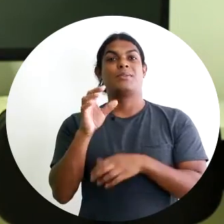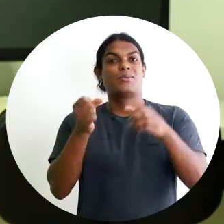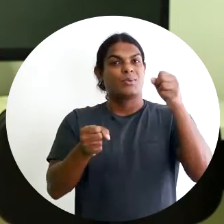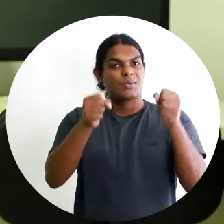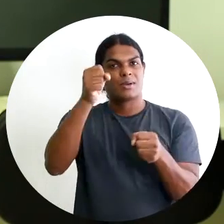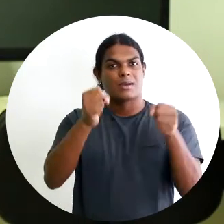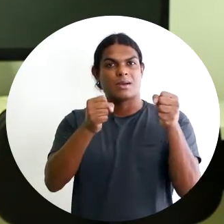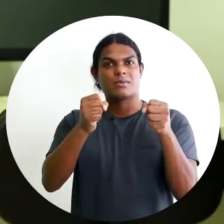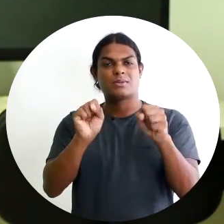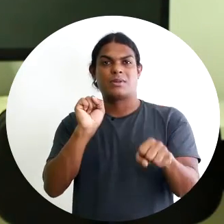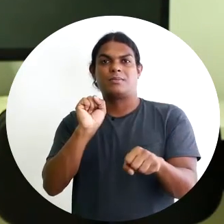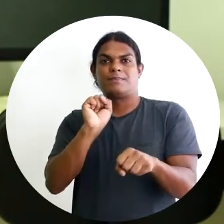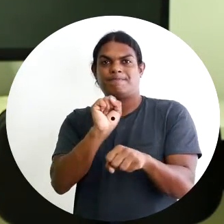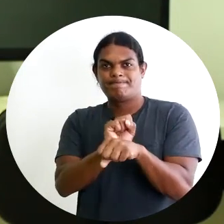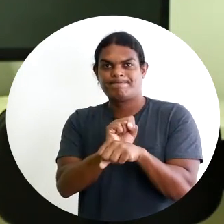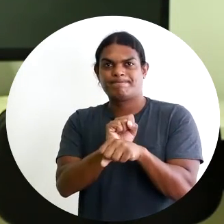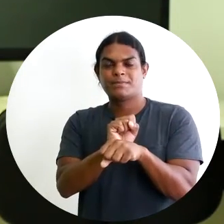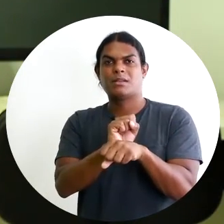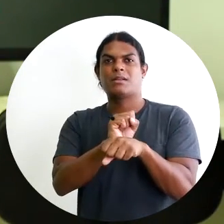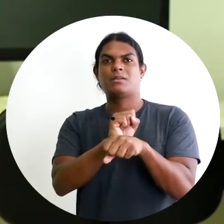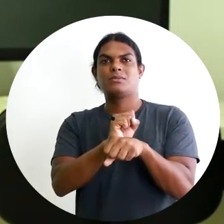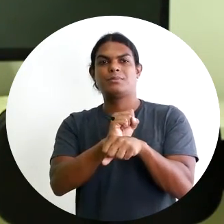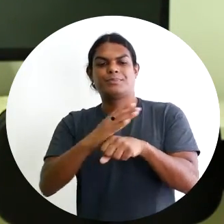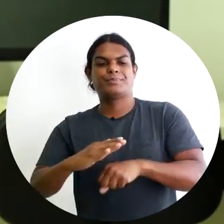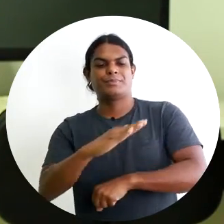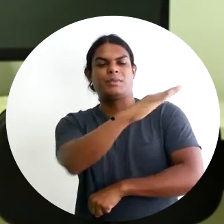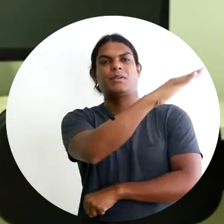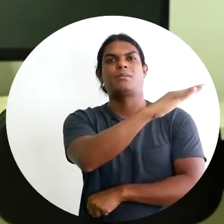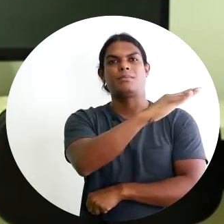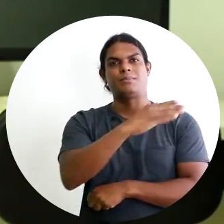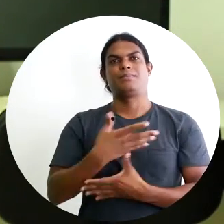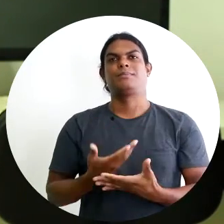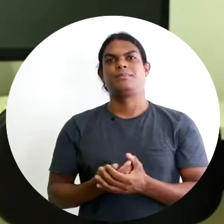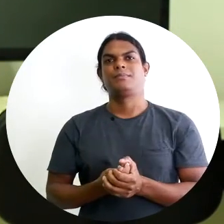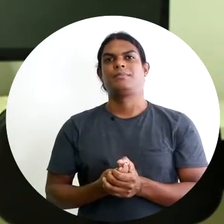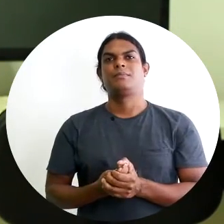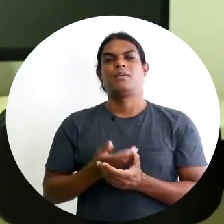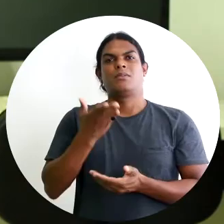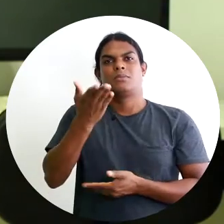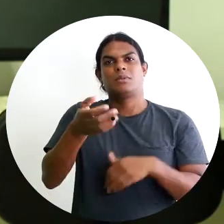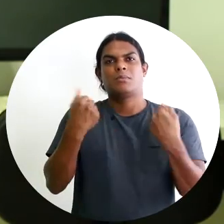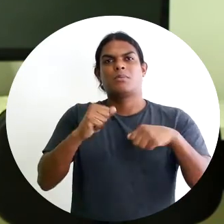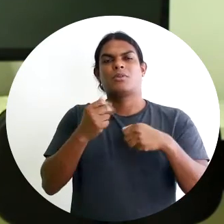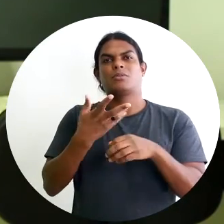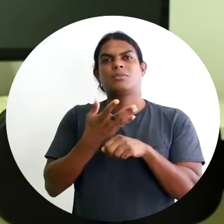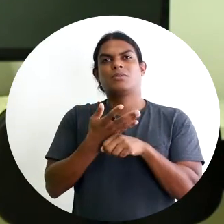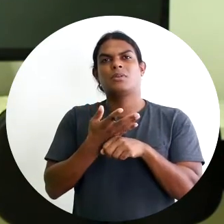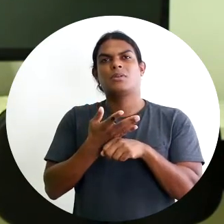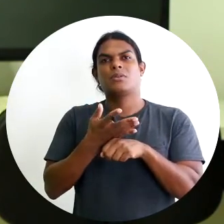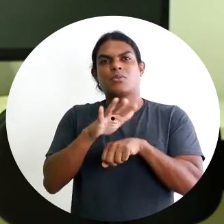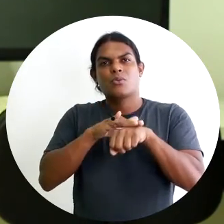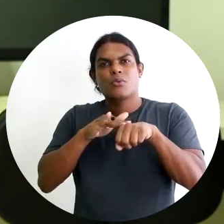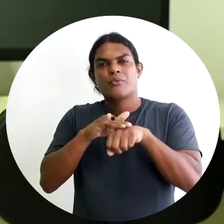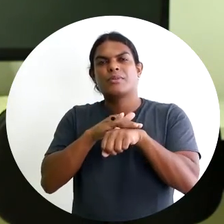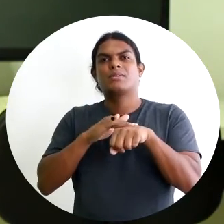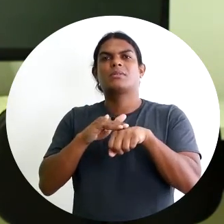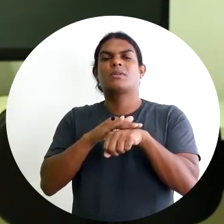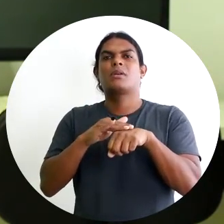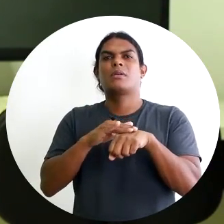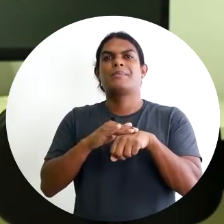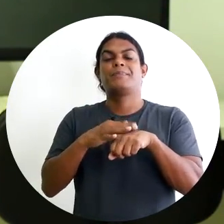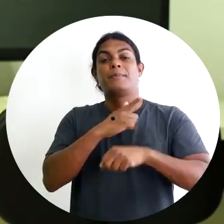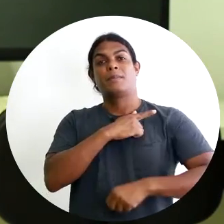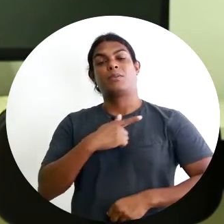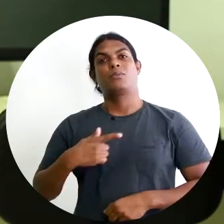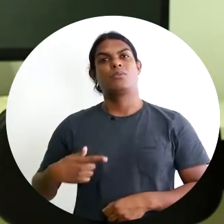gente elencar, anotar e conversar com as pessoas que têm esses poderes de fazer essas estruturas melhorarem, para a gente ter um